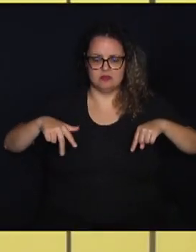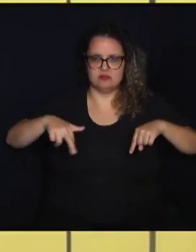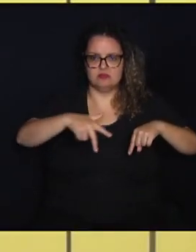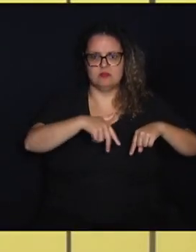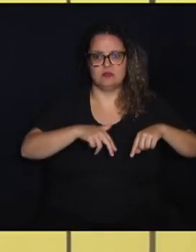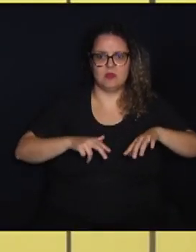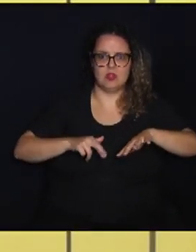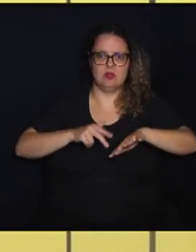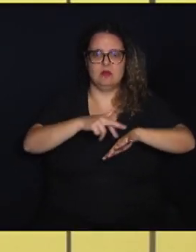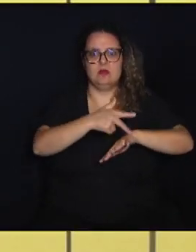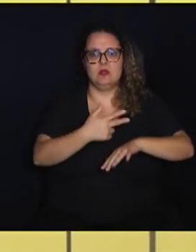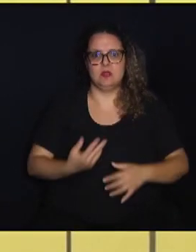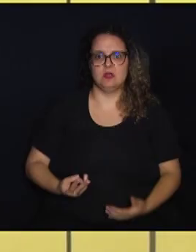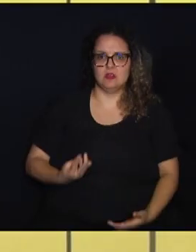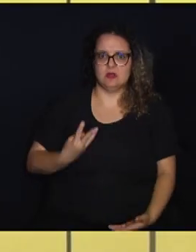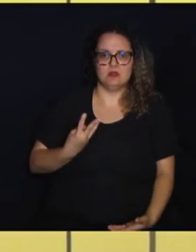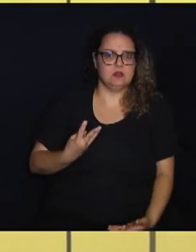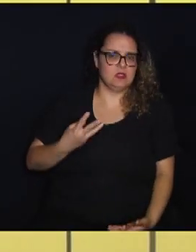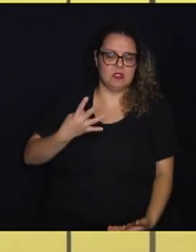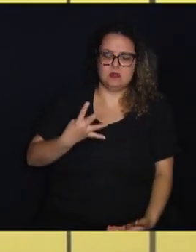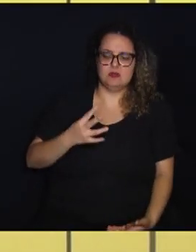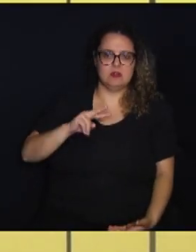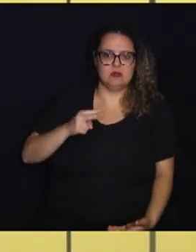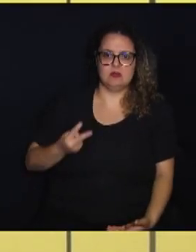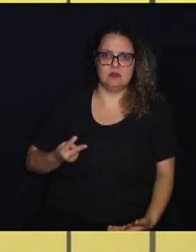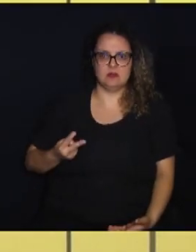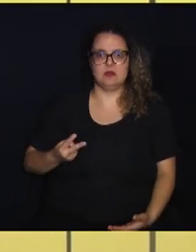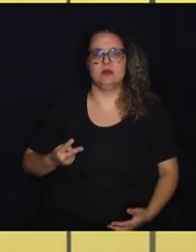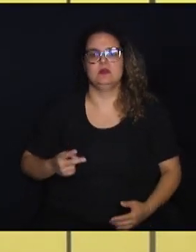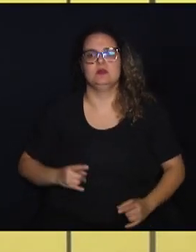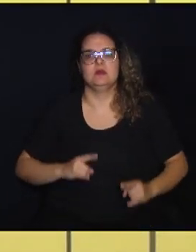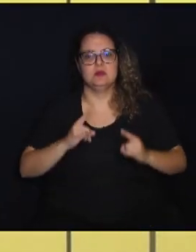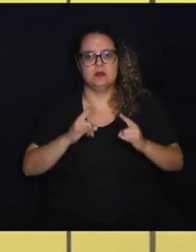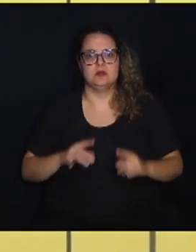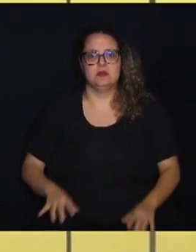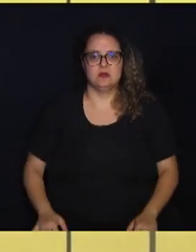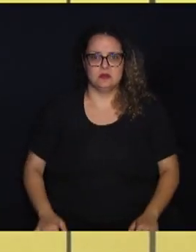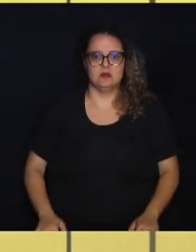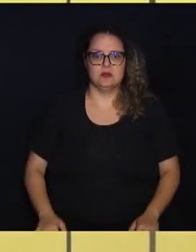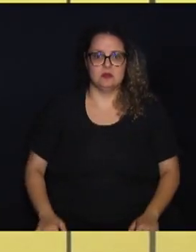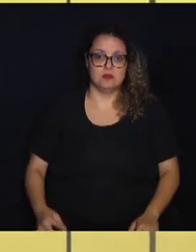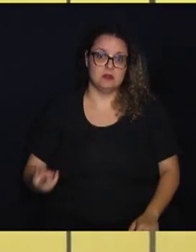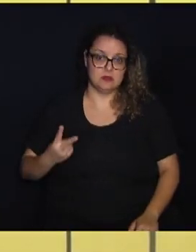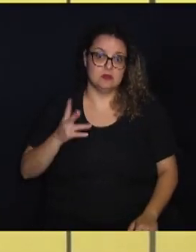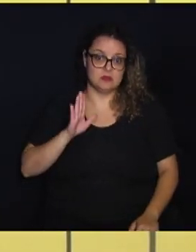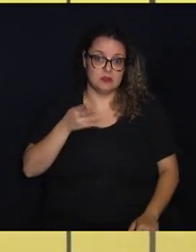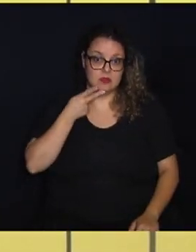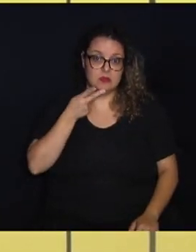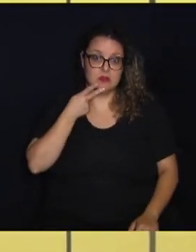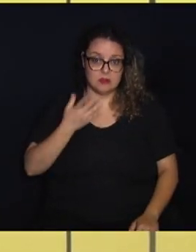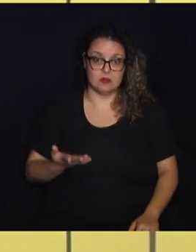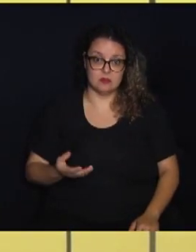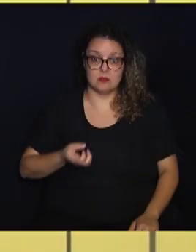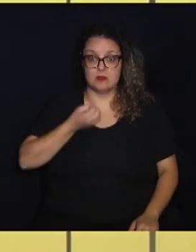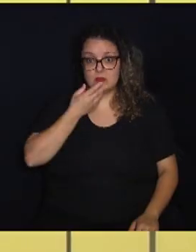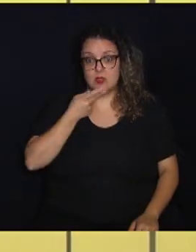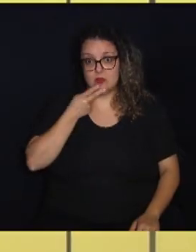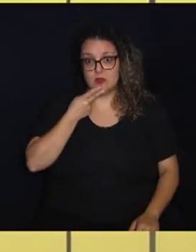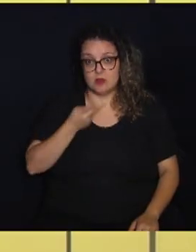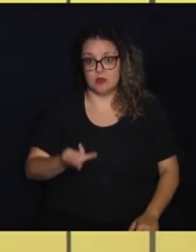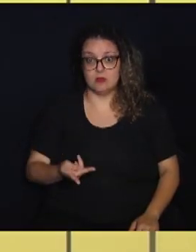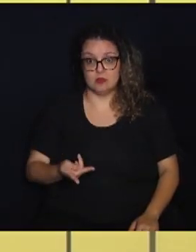3, 4 vezes a escada do seu prédio ou alguma coisa assim. A segunda é uma que a gente já comentou, mas é bom sempre falar.